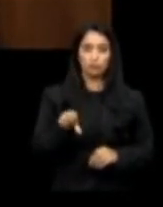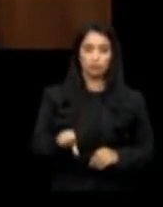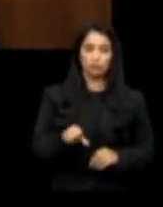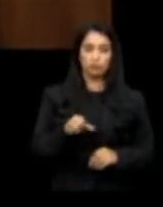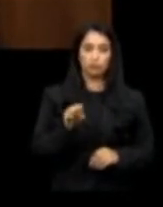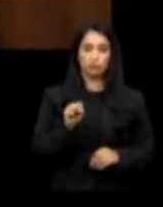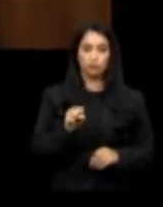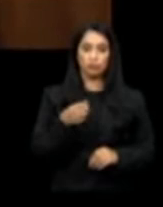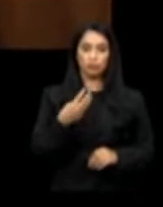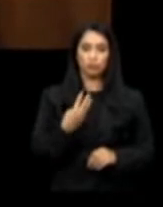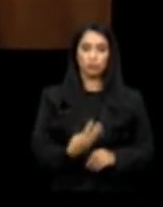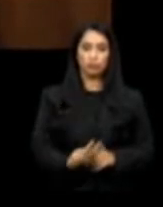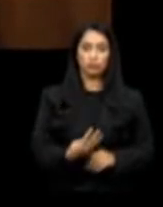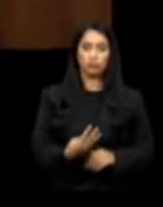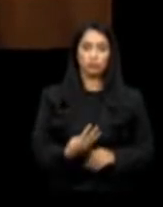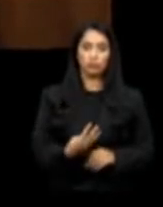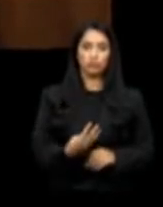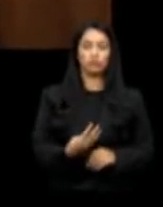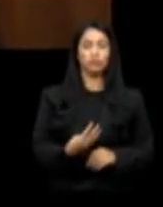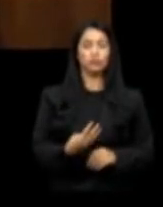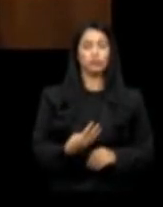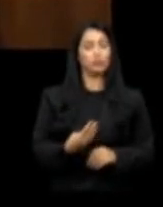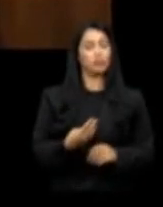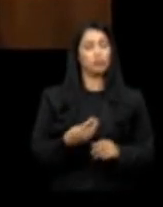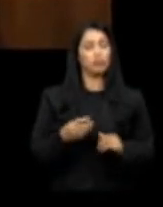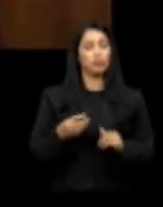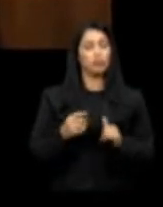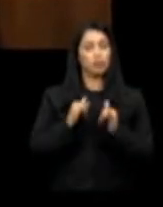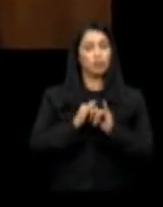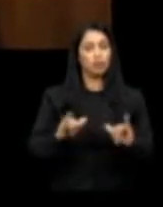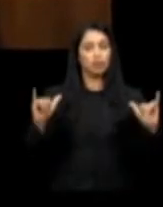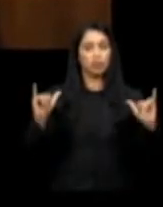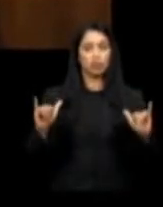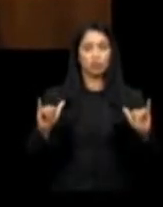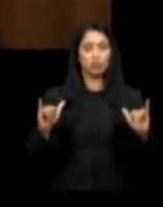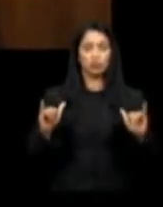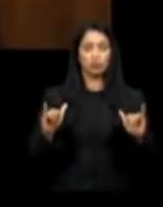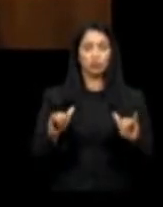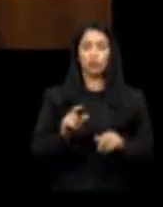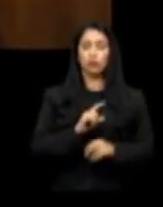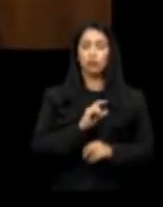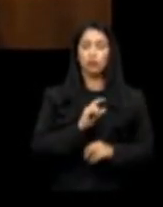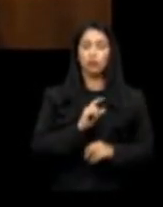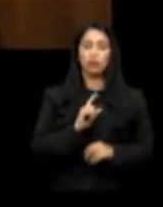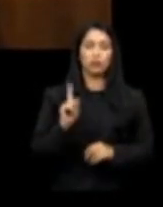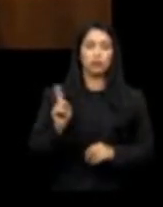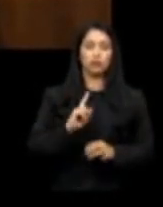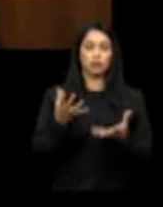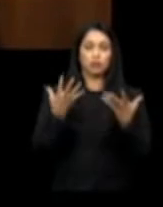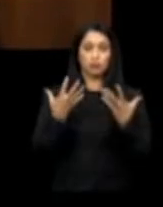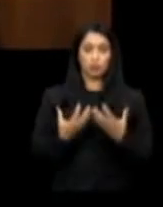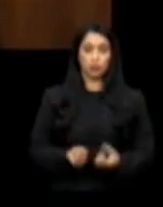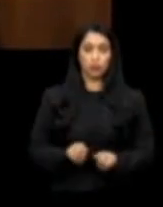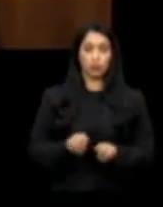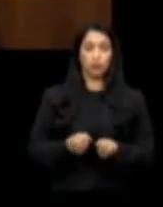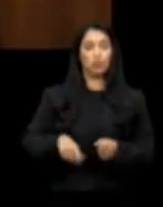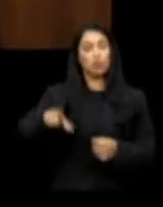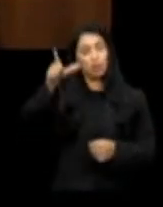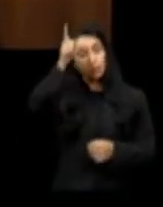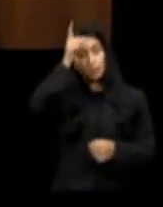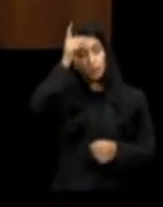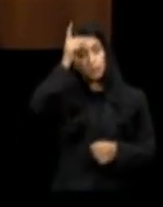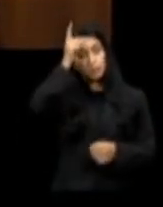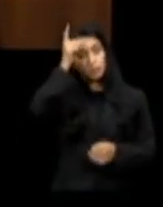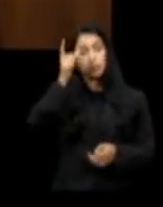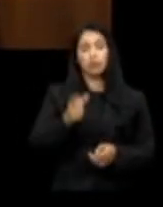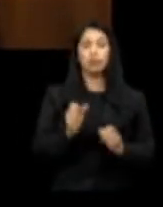1983, o tribunal declarou a inconstitucionalidade da chamada Lei do Censo alemã, que possibilitava que o